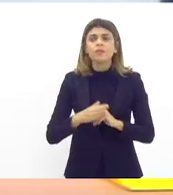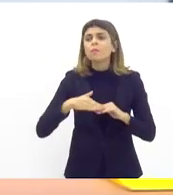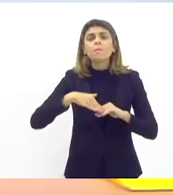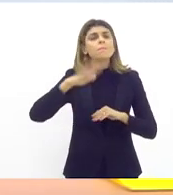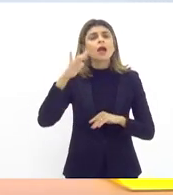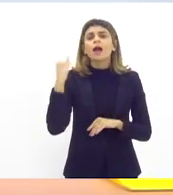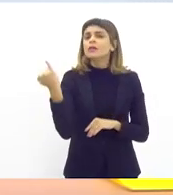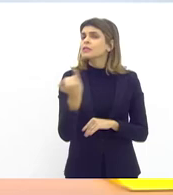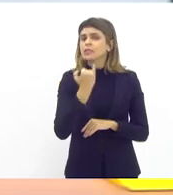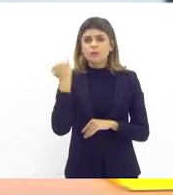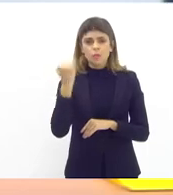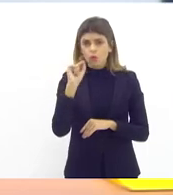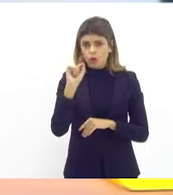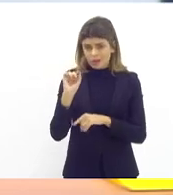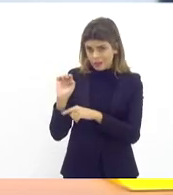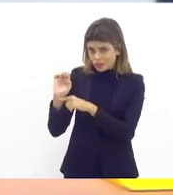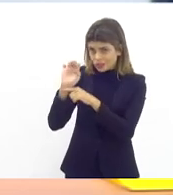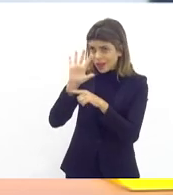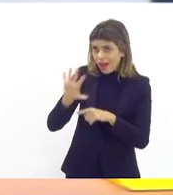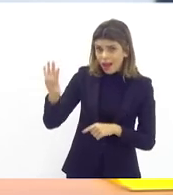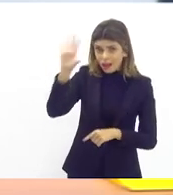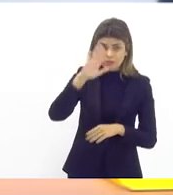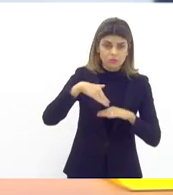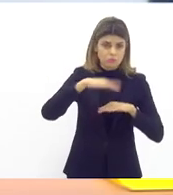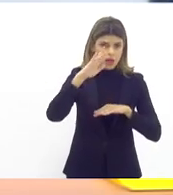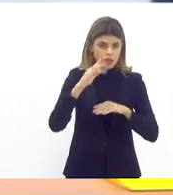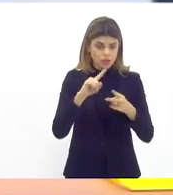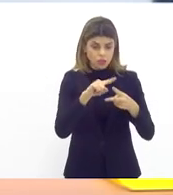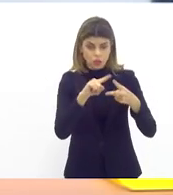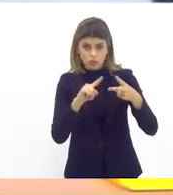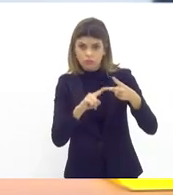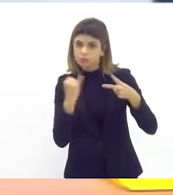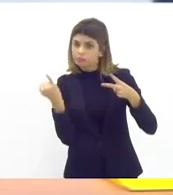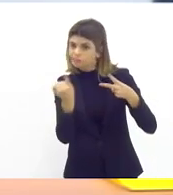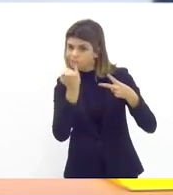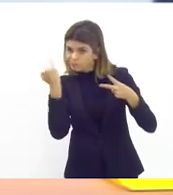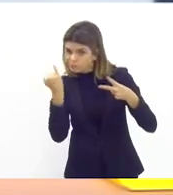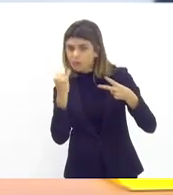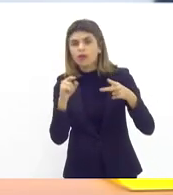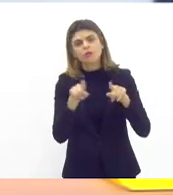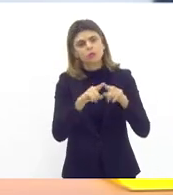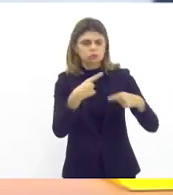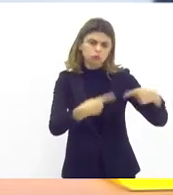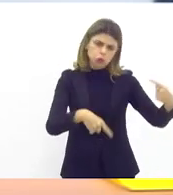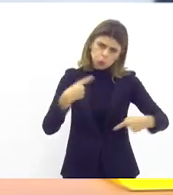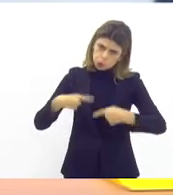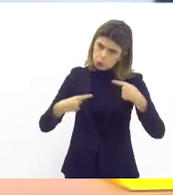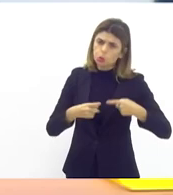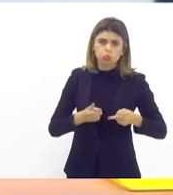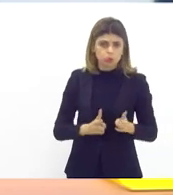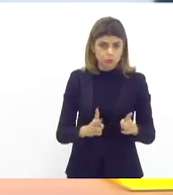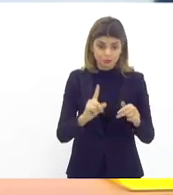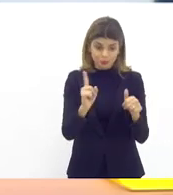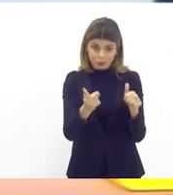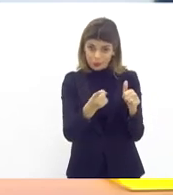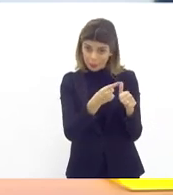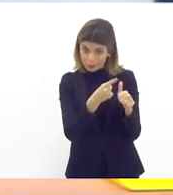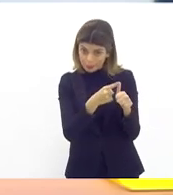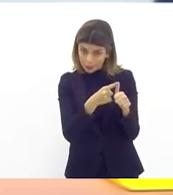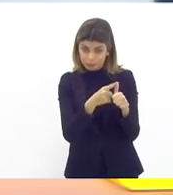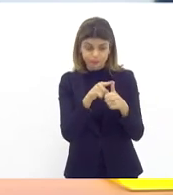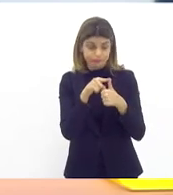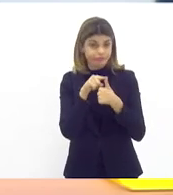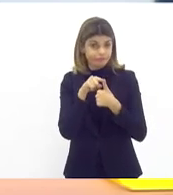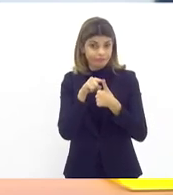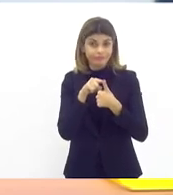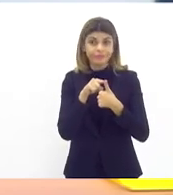importante aqui do ponto de vista dos estados? Dois pontos que eu acho que são mais relevantes, depois acho que o resto a gente pode ir para a discussão. Primeiro ponto, além